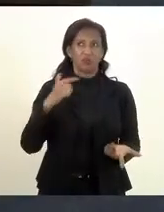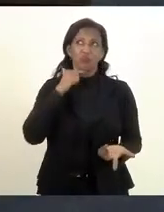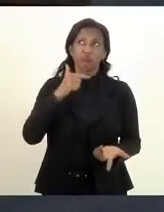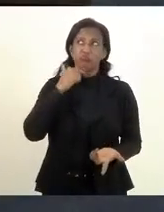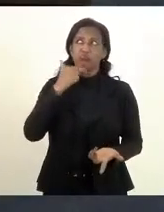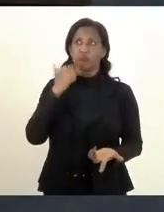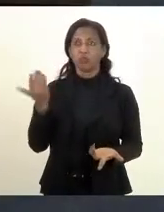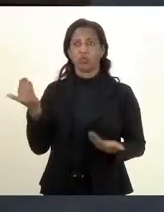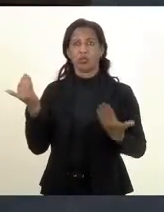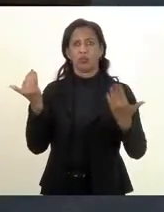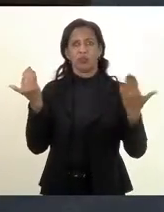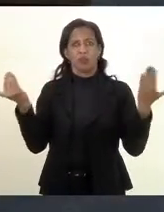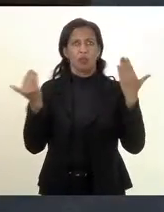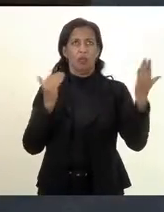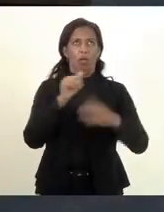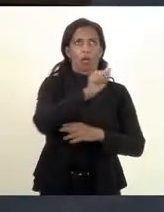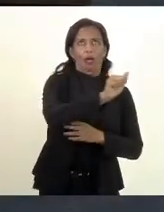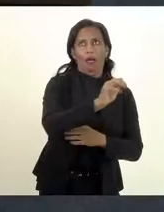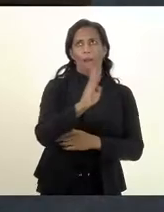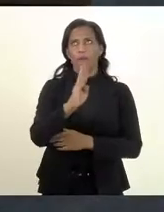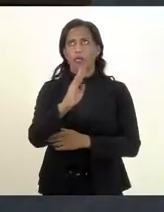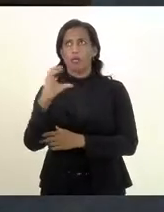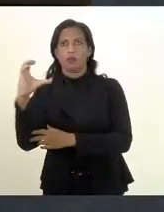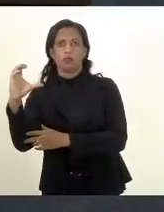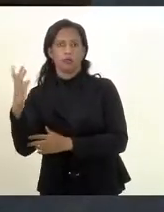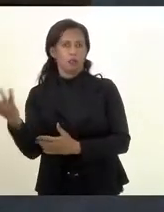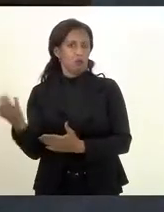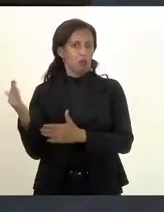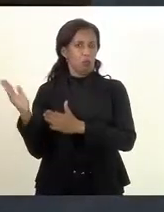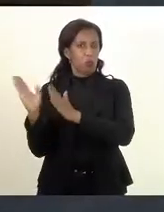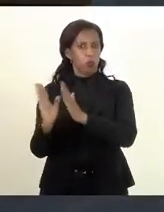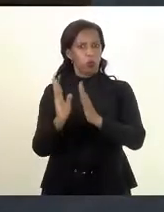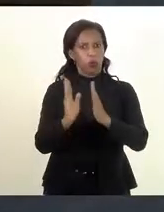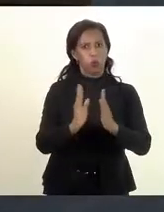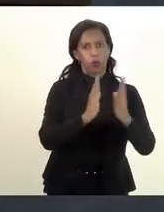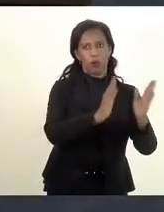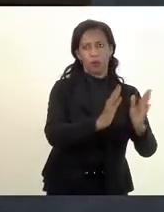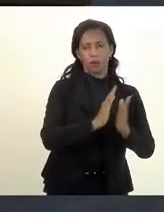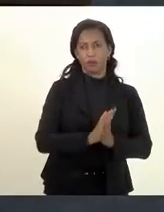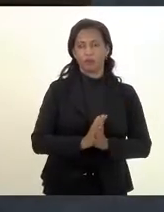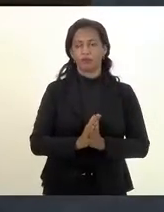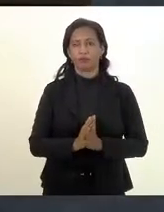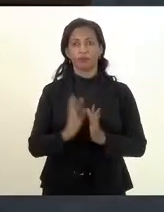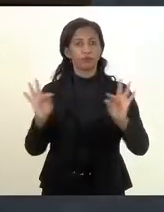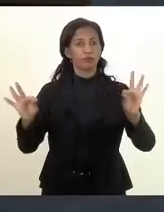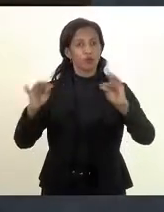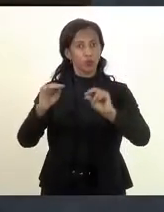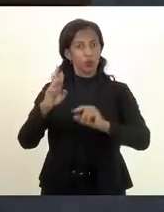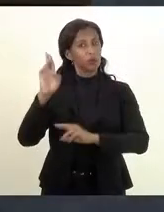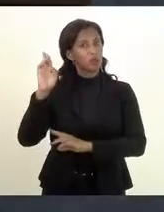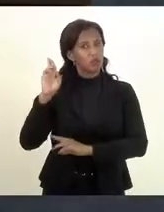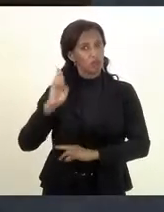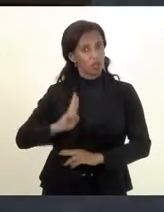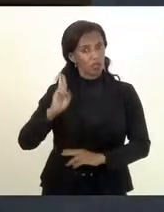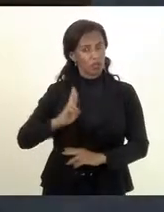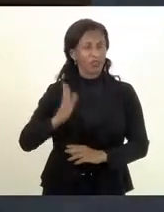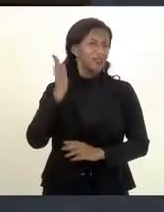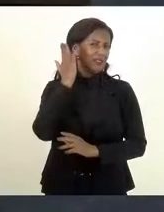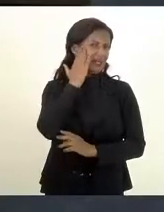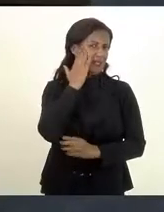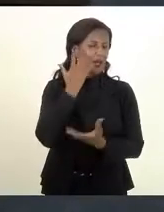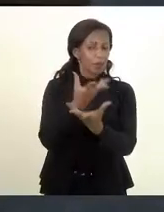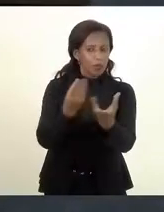relacionada a uma religião A, uma religião B, uma religião C, até porque o processo trata, o projeto trata de todas as religiões, embora a gente saiba que muitas,